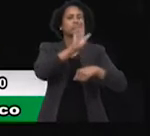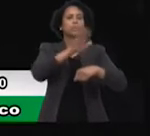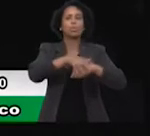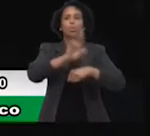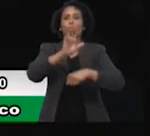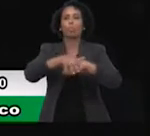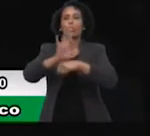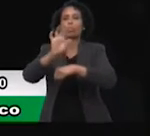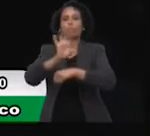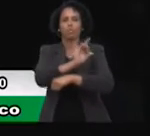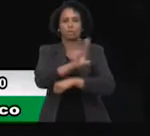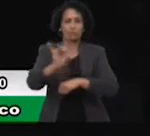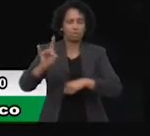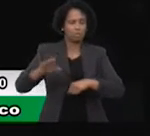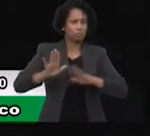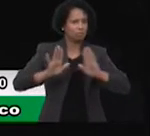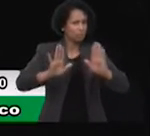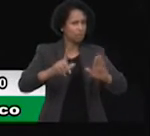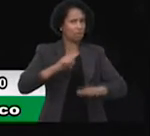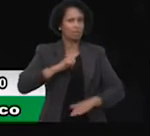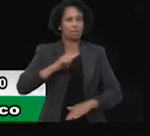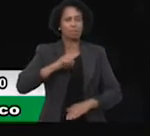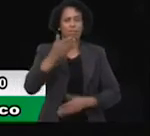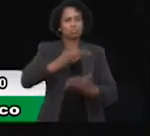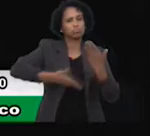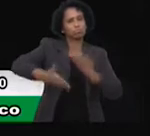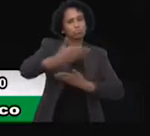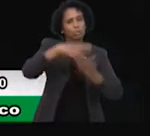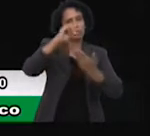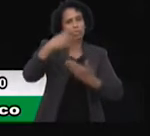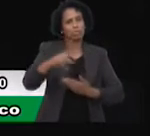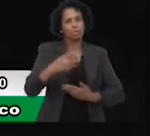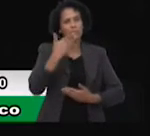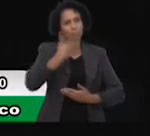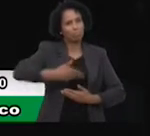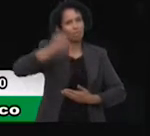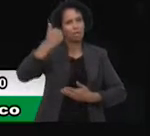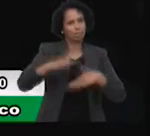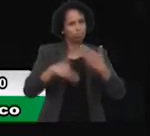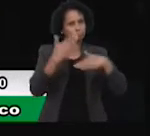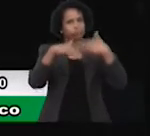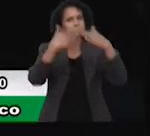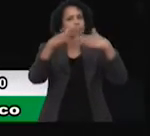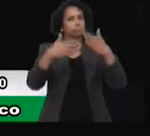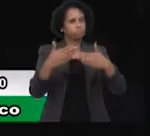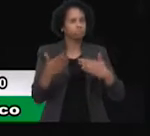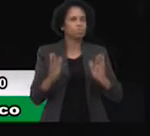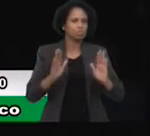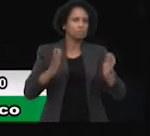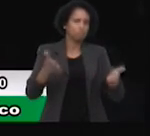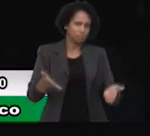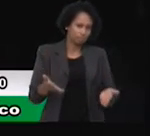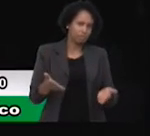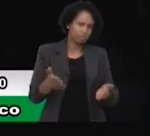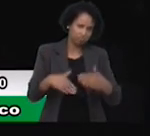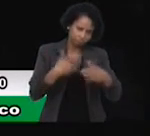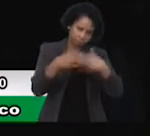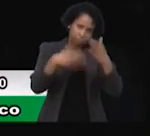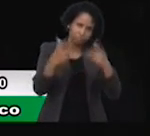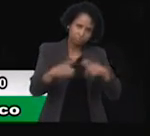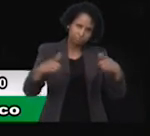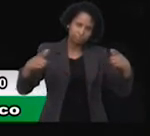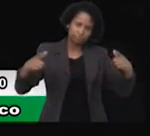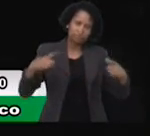uma contribuição para a nossa cidade, vendo que a cidade de Osasco melhorou e que a gente está no rumo do desenvolvimento, do crescimento, e a gente acredita